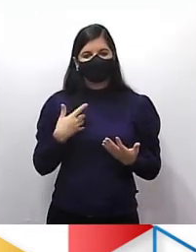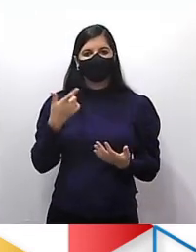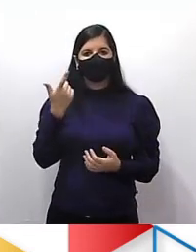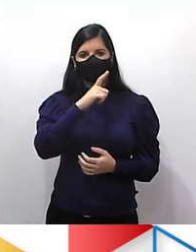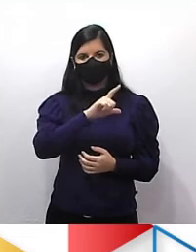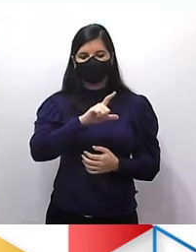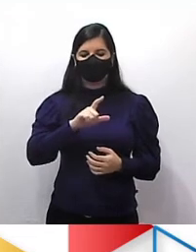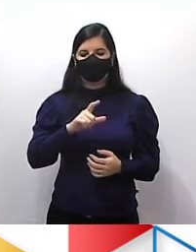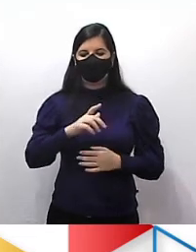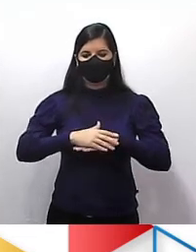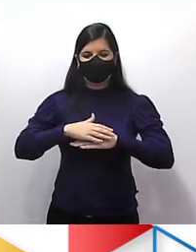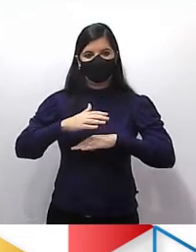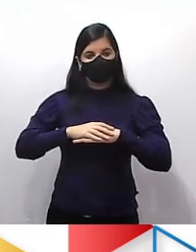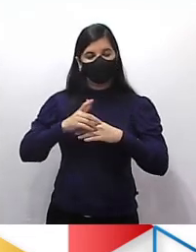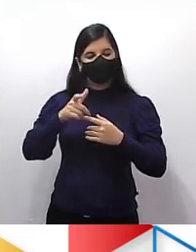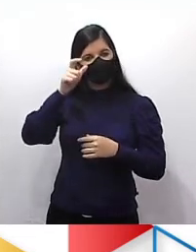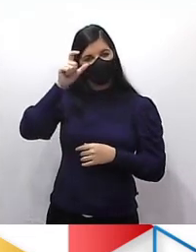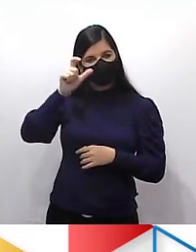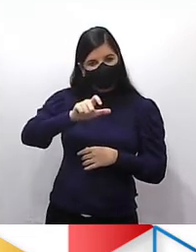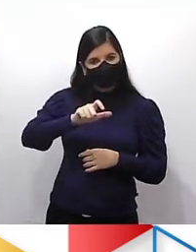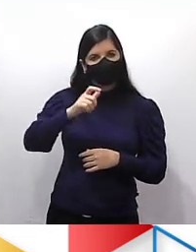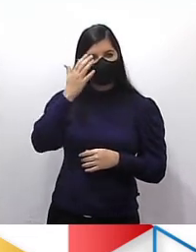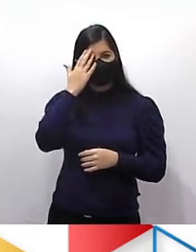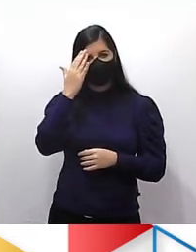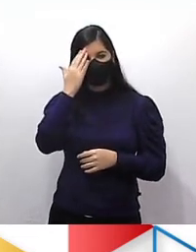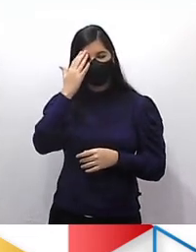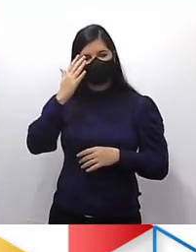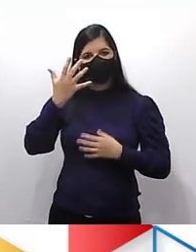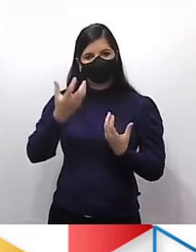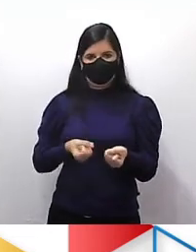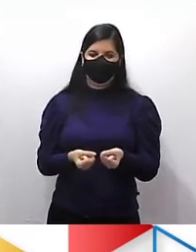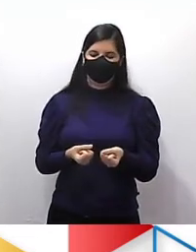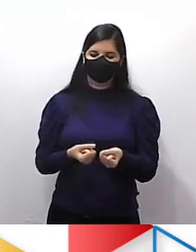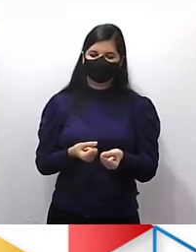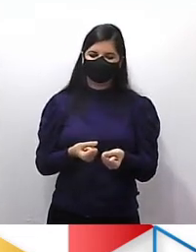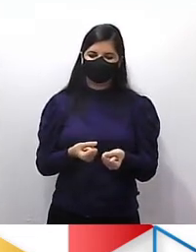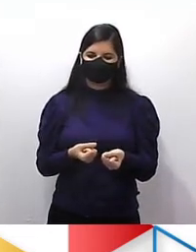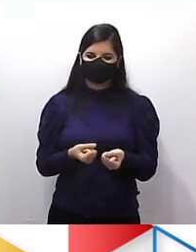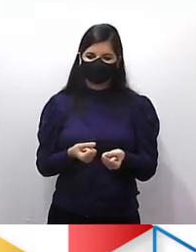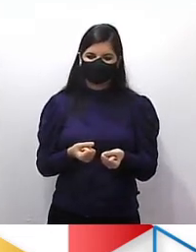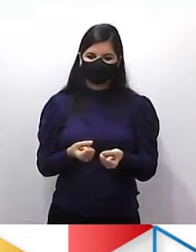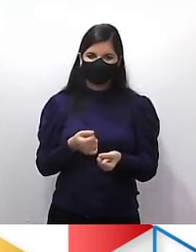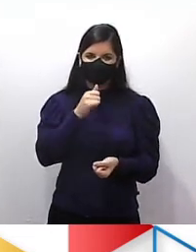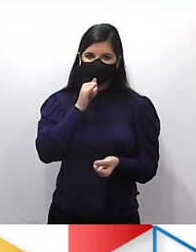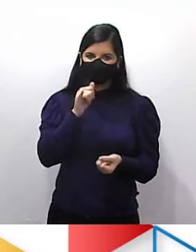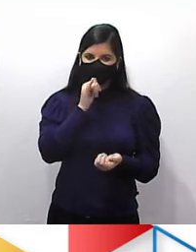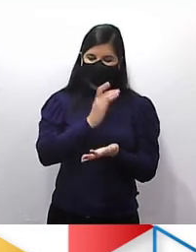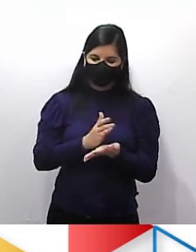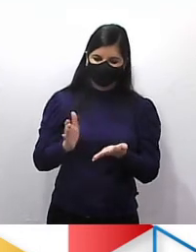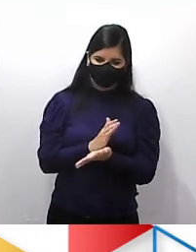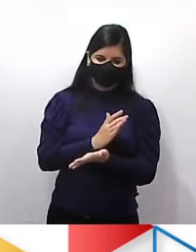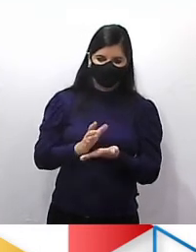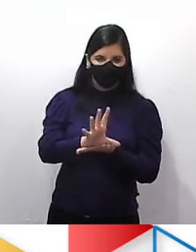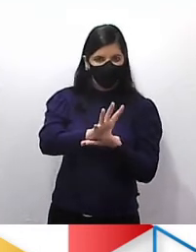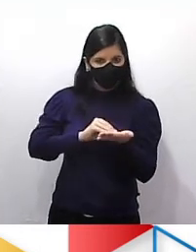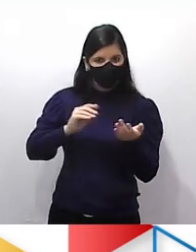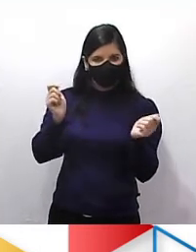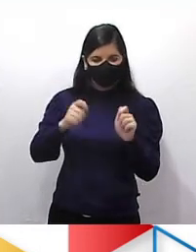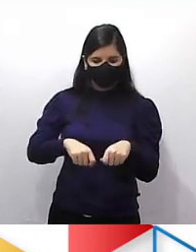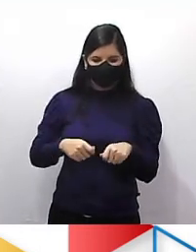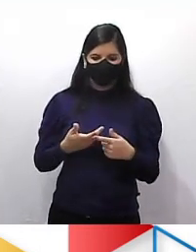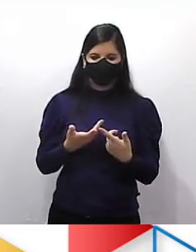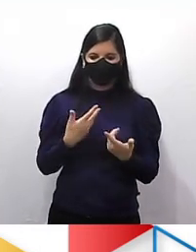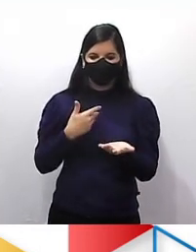você vai entender e executar. Então, eu trouxe aí alguns exemplos que você pode se basear já